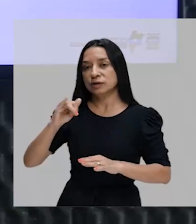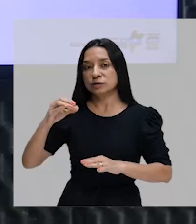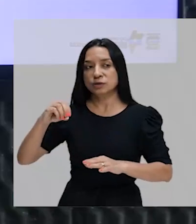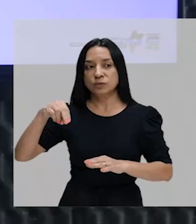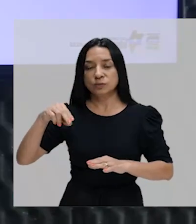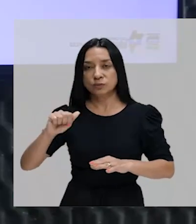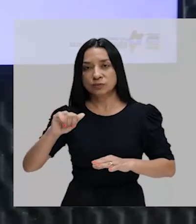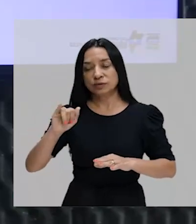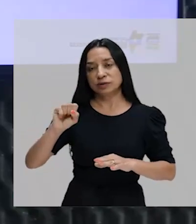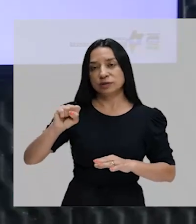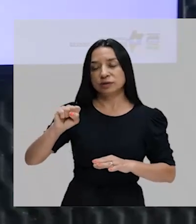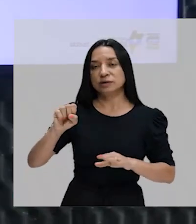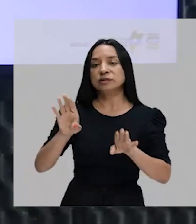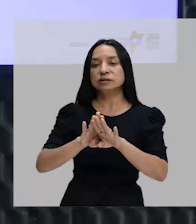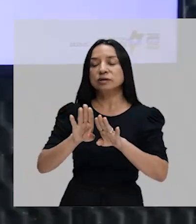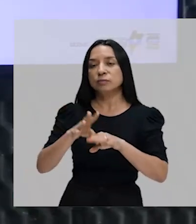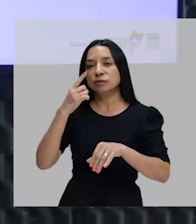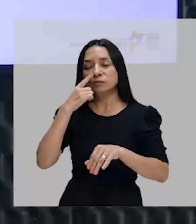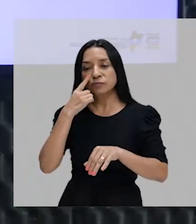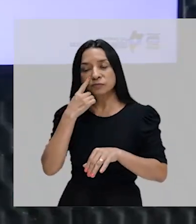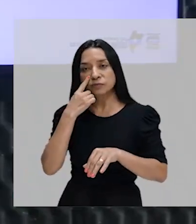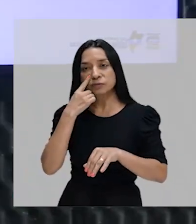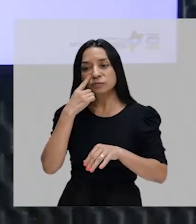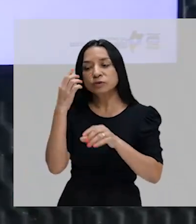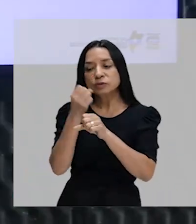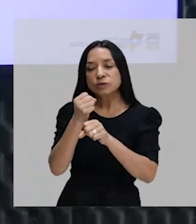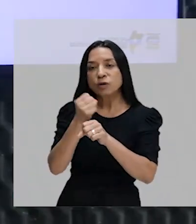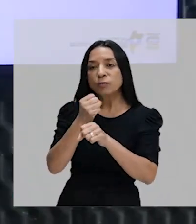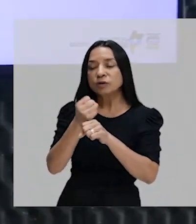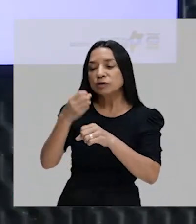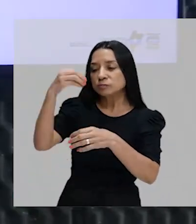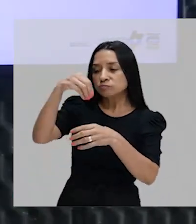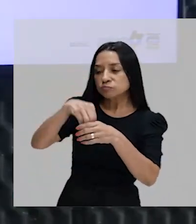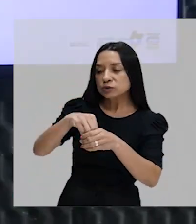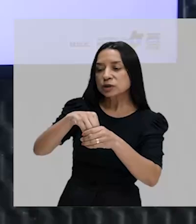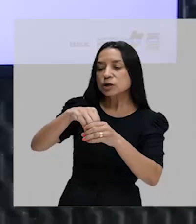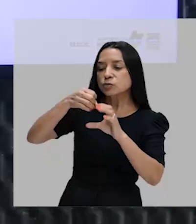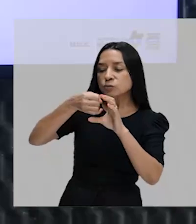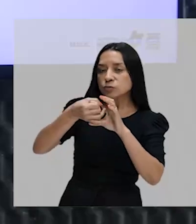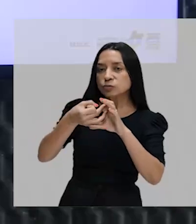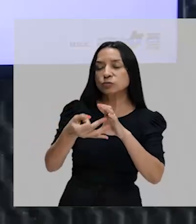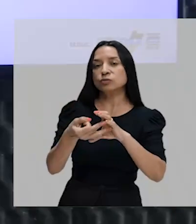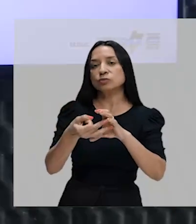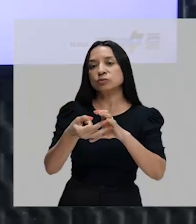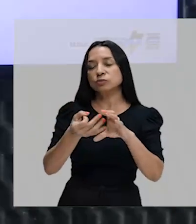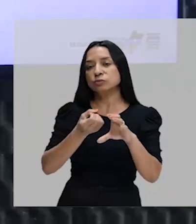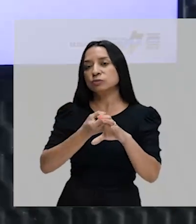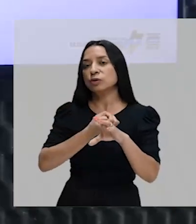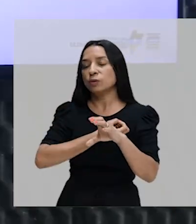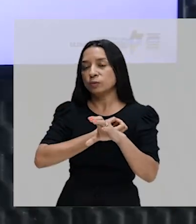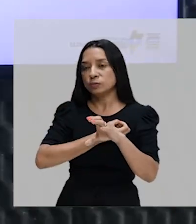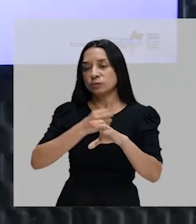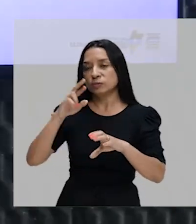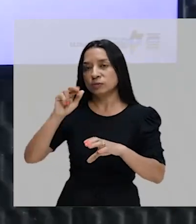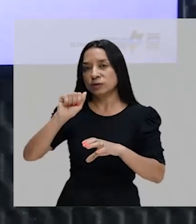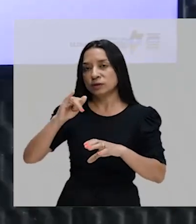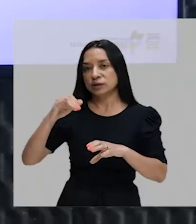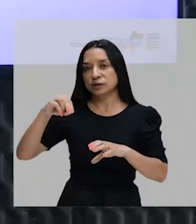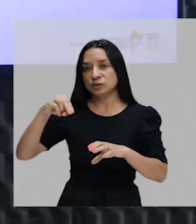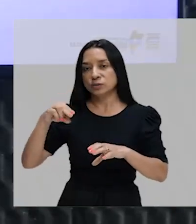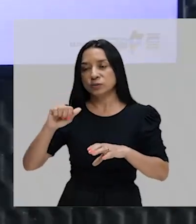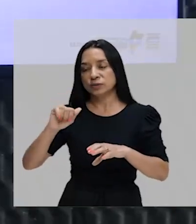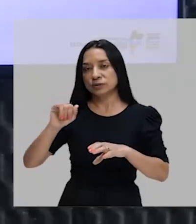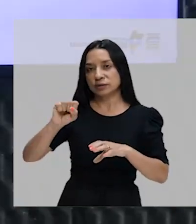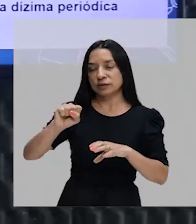operações dentro do conjunto dos racionais. Para esta segunda parte do nosso estudo do mesmo conjunto, conjunto